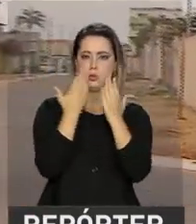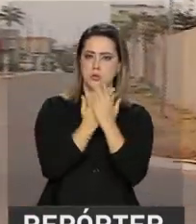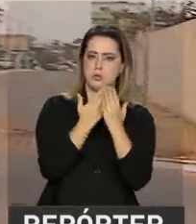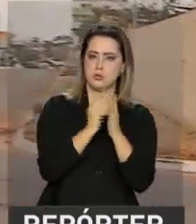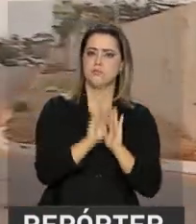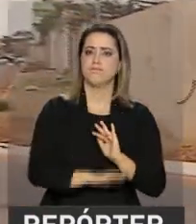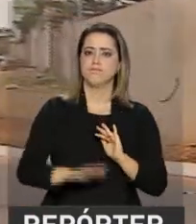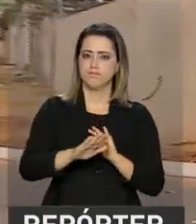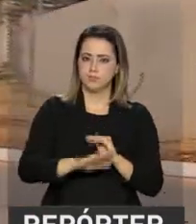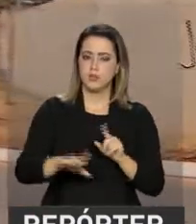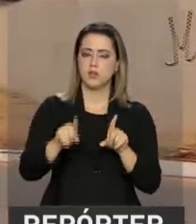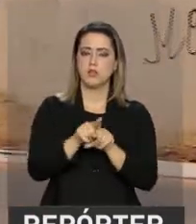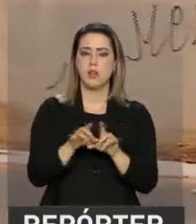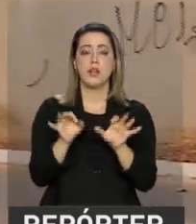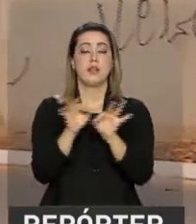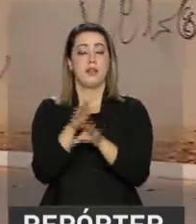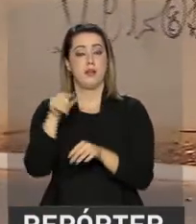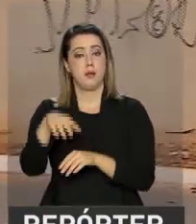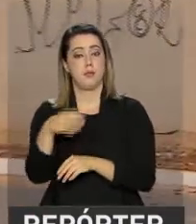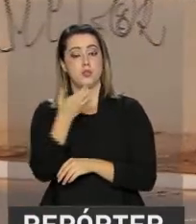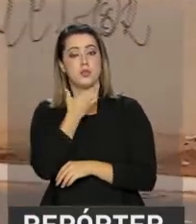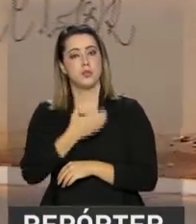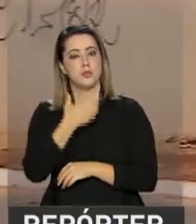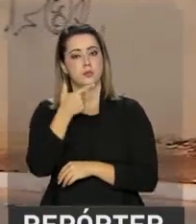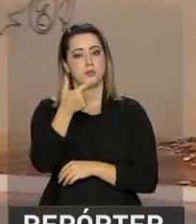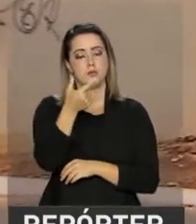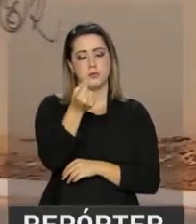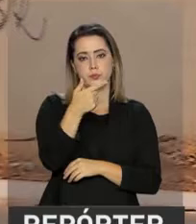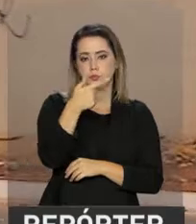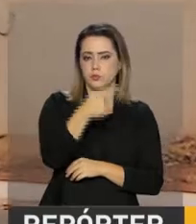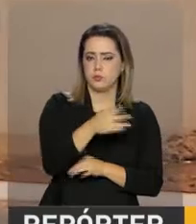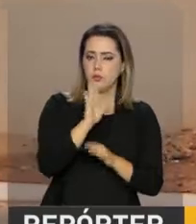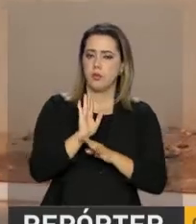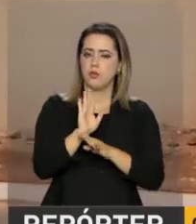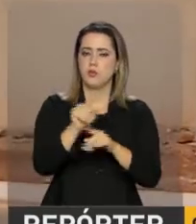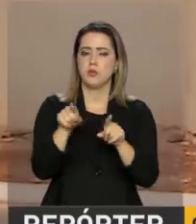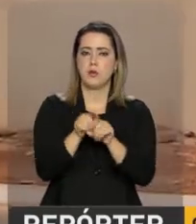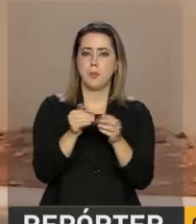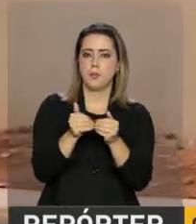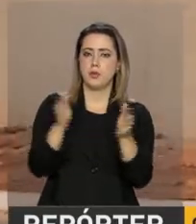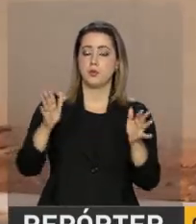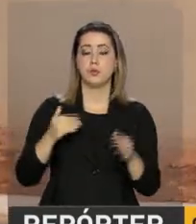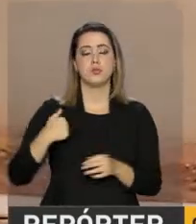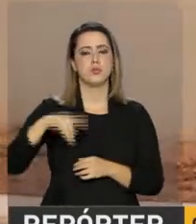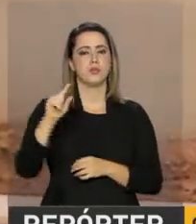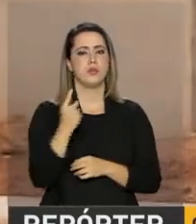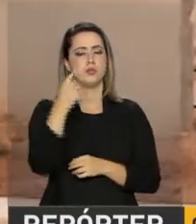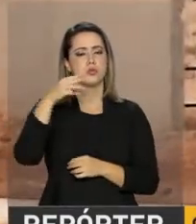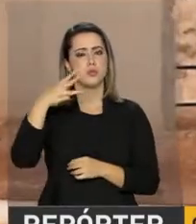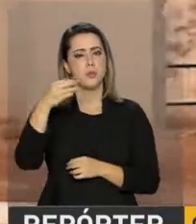serem concluídas em dezembro de 2017, vão garantir a abertura de mais de